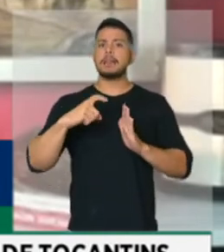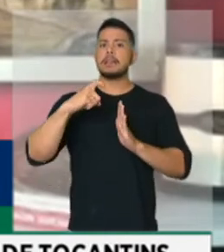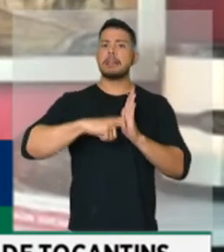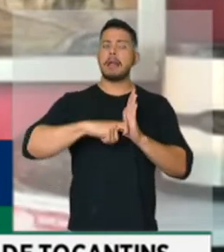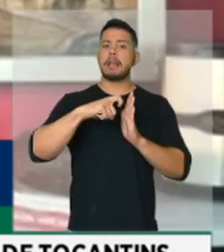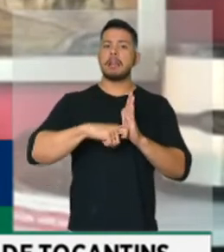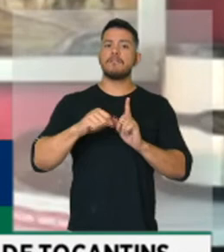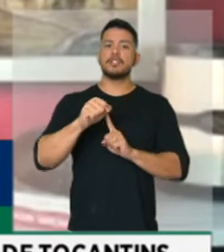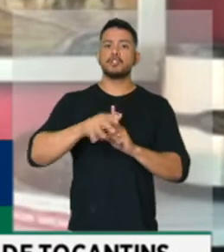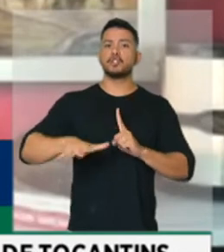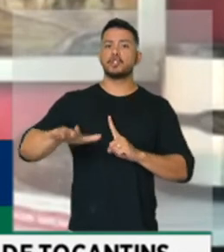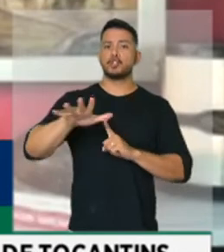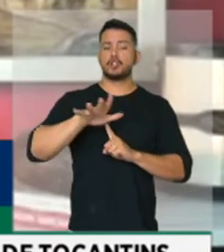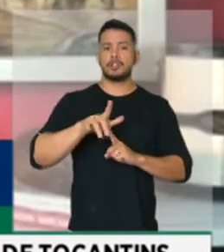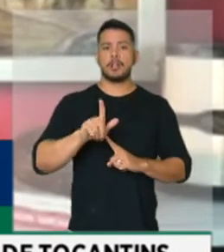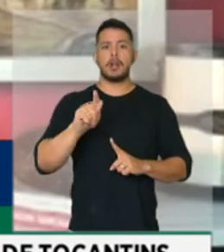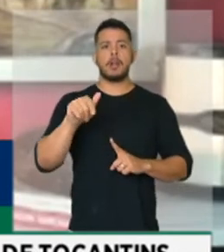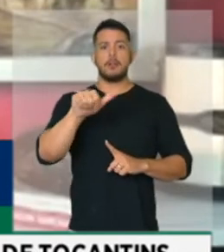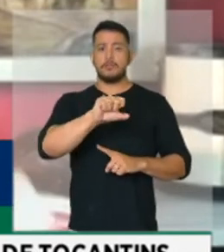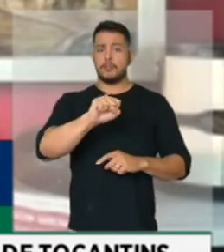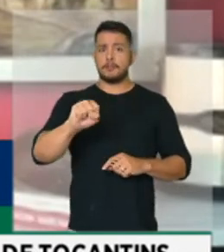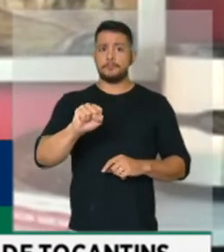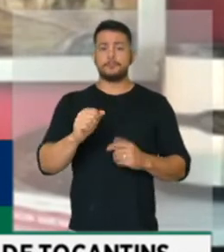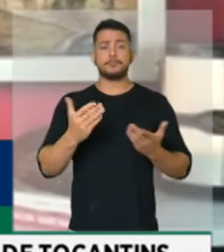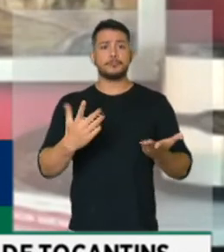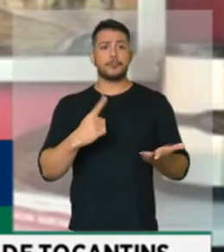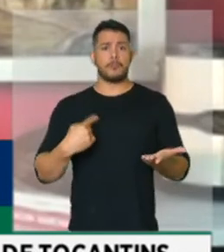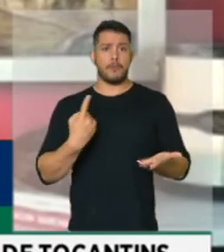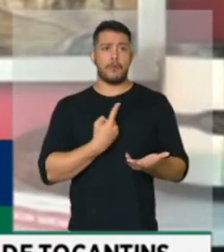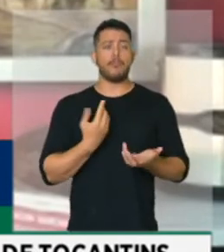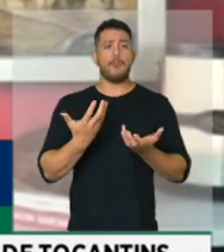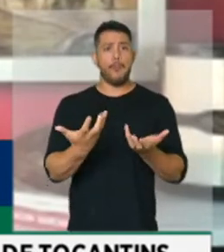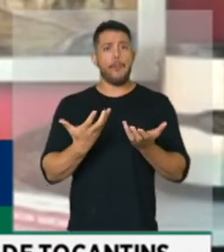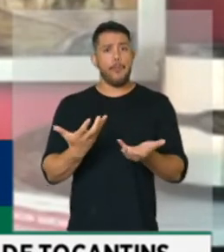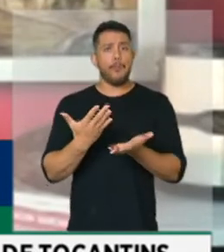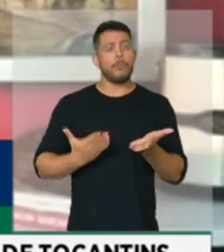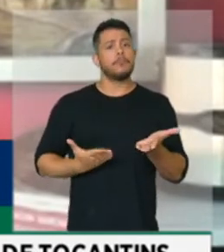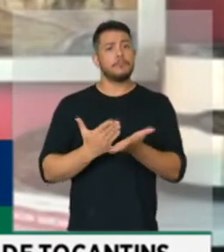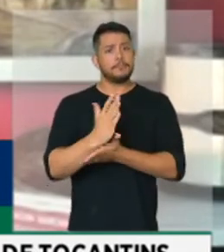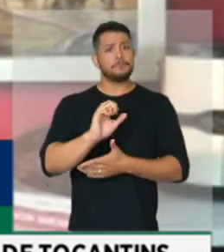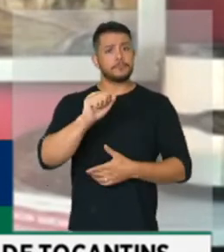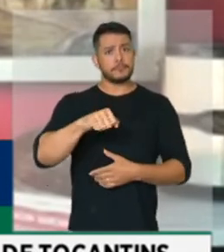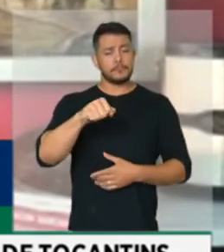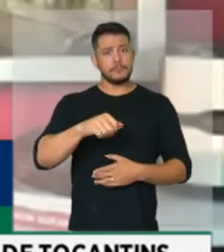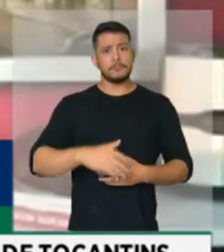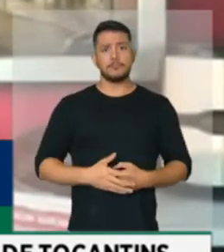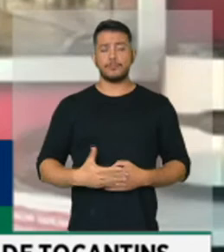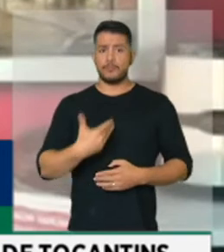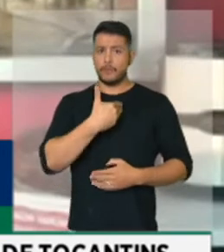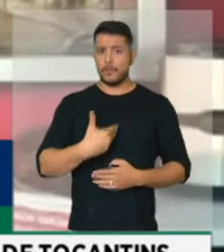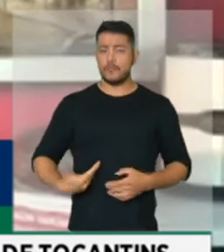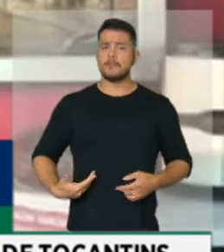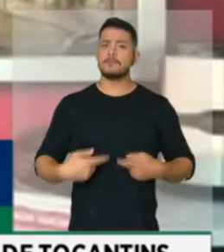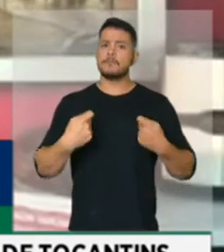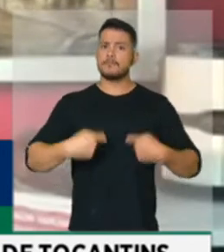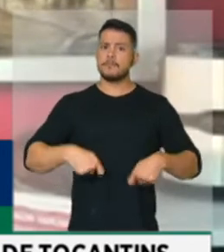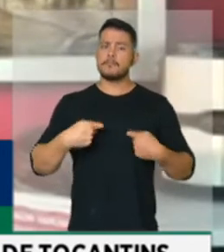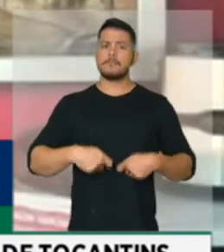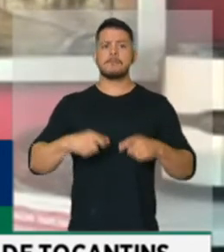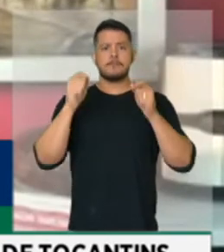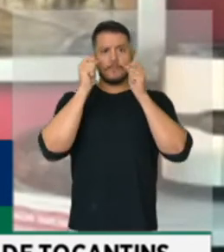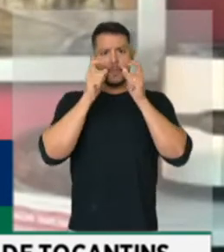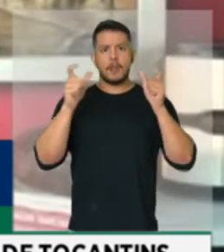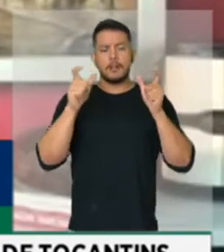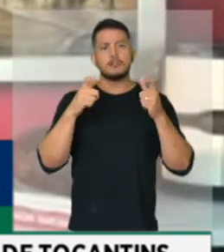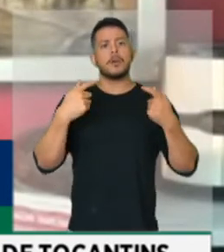E nós queremos que seja aprovado. O governo precisa olhar para essa situação. São pessoas que precisam do gás de cozinha para